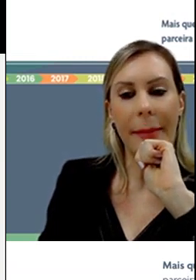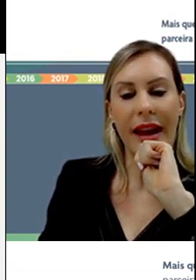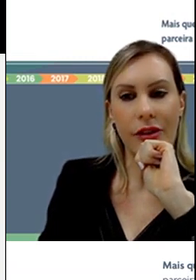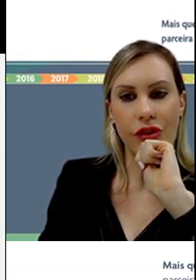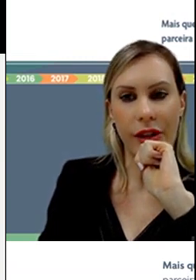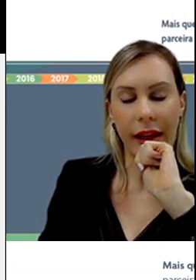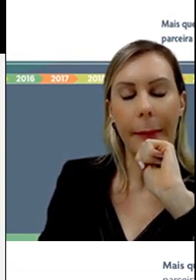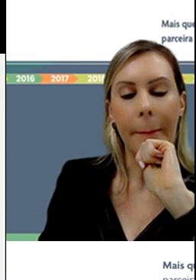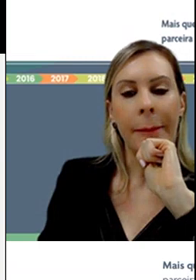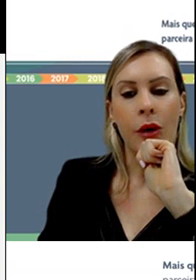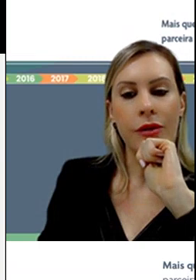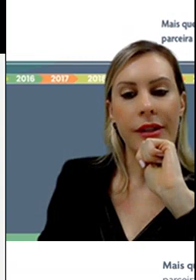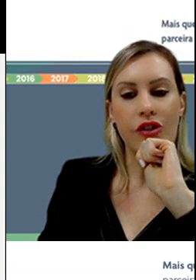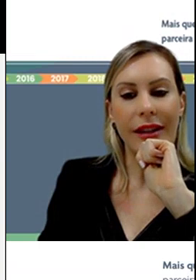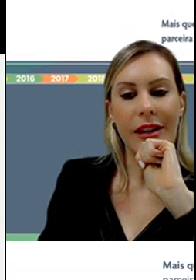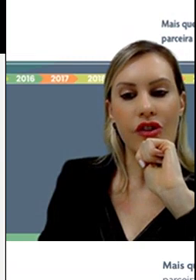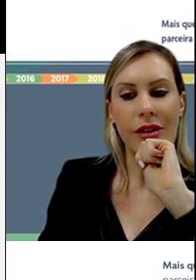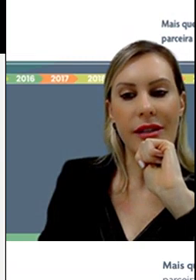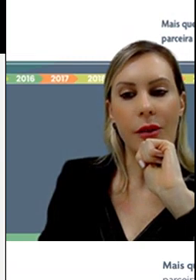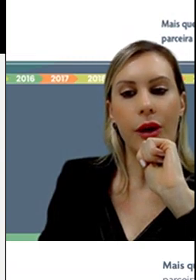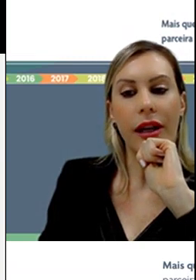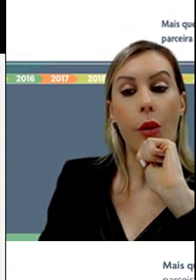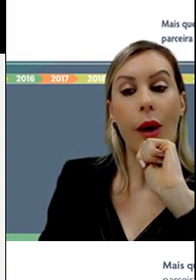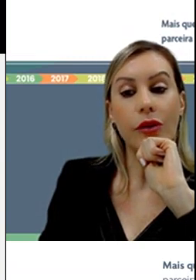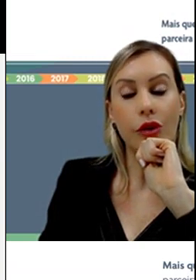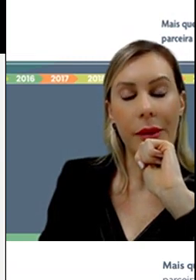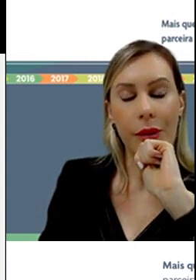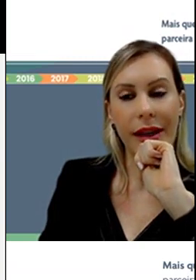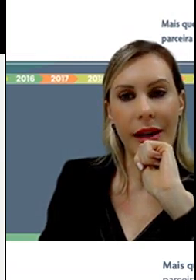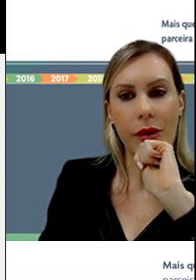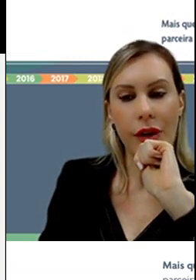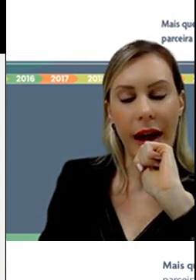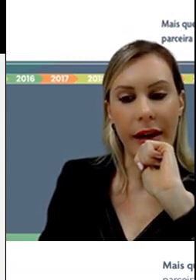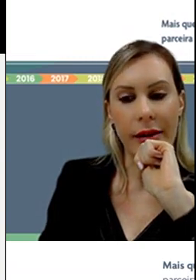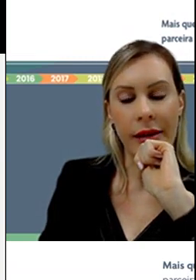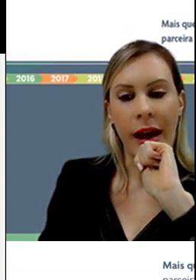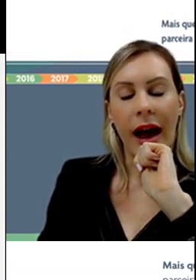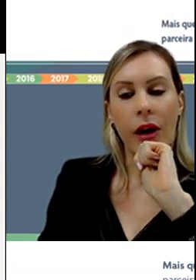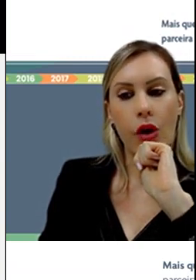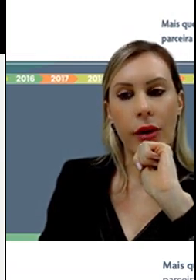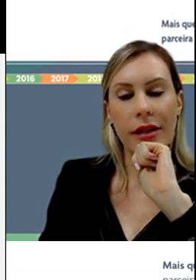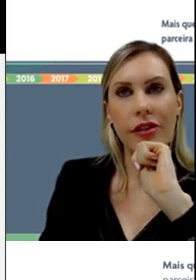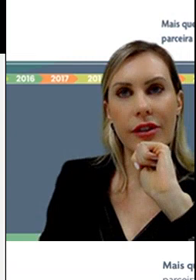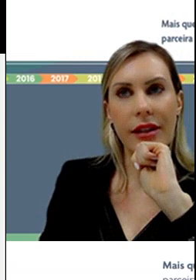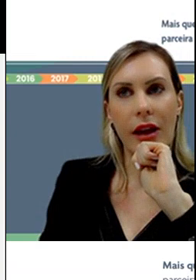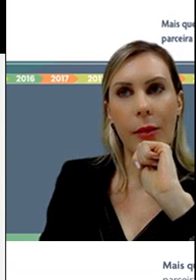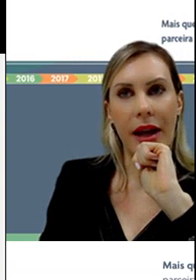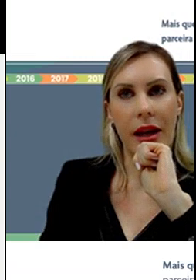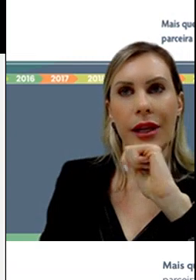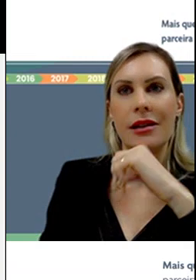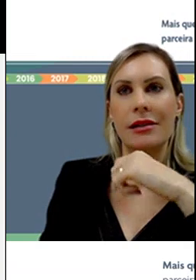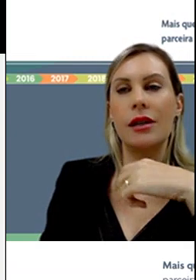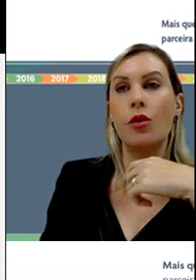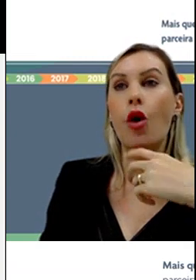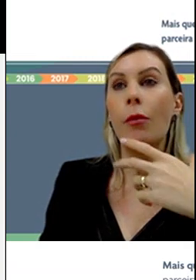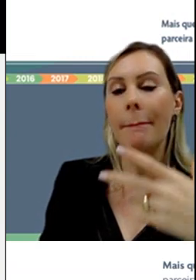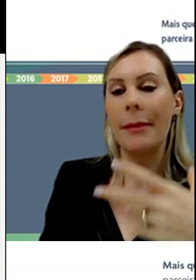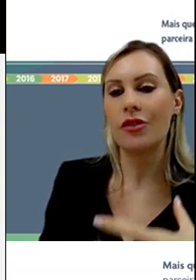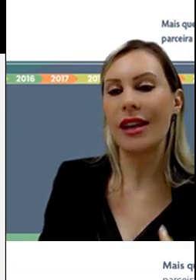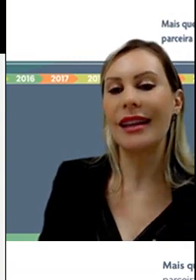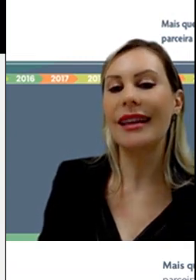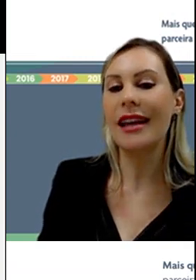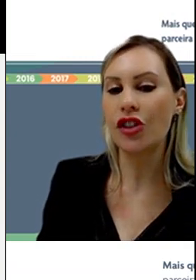da sua média, né? Ou seja, neste exemplo aqui, R$ 4.500. Agora, se você tem uma remuneração